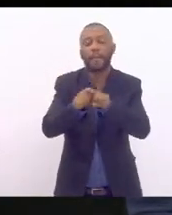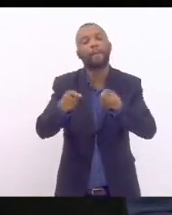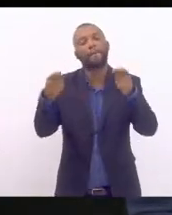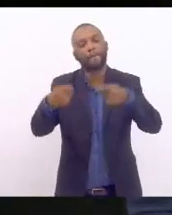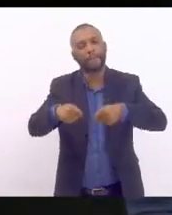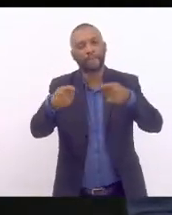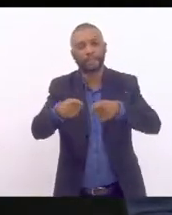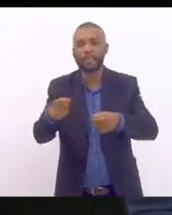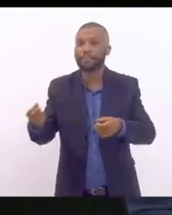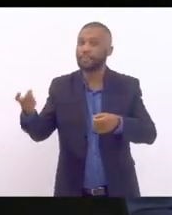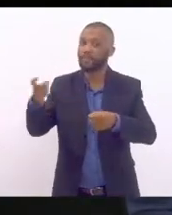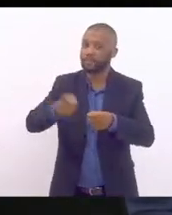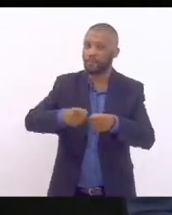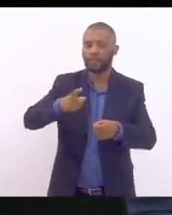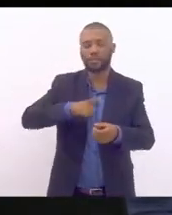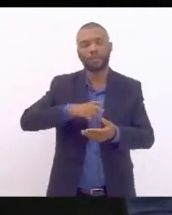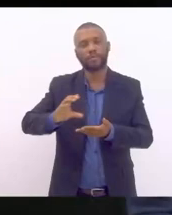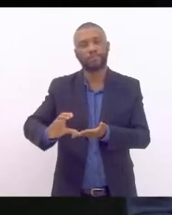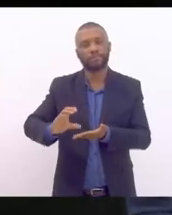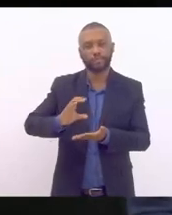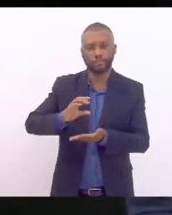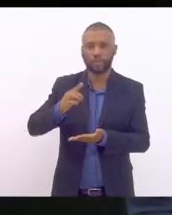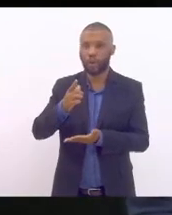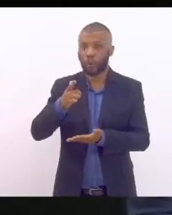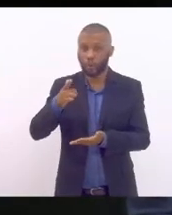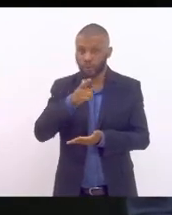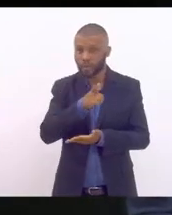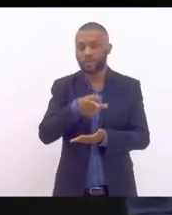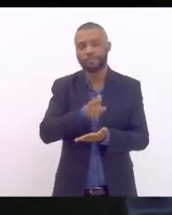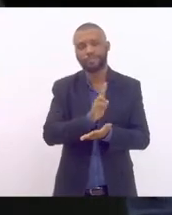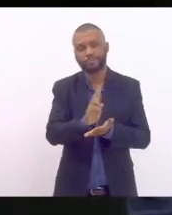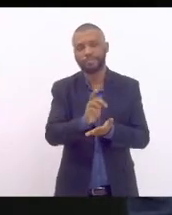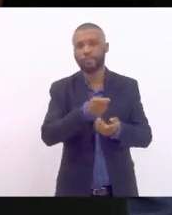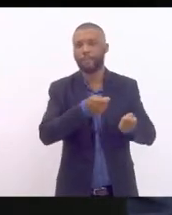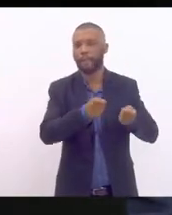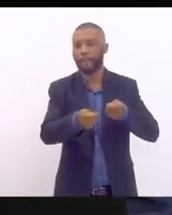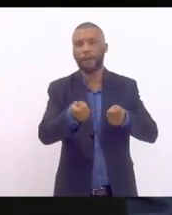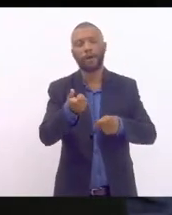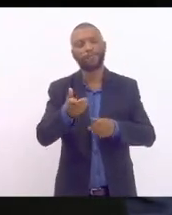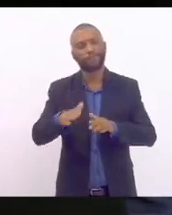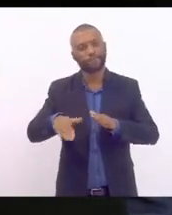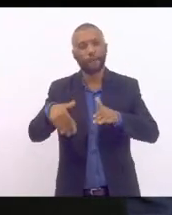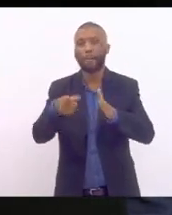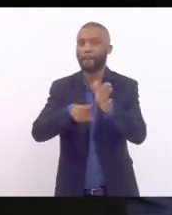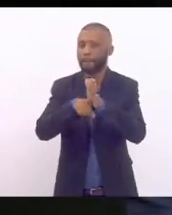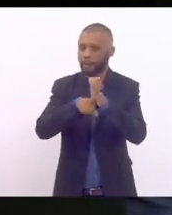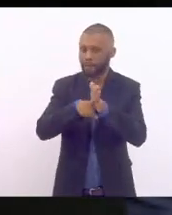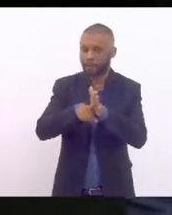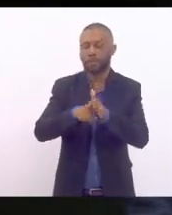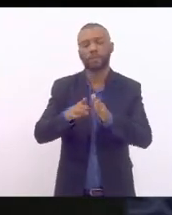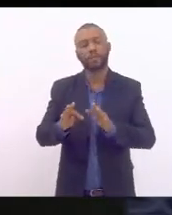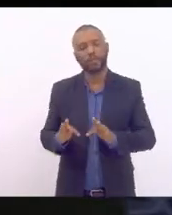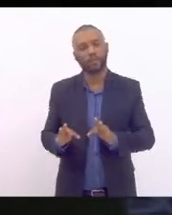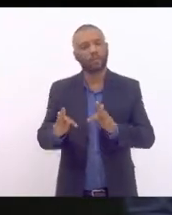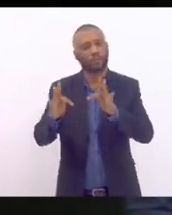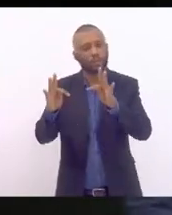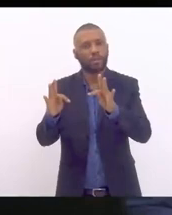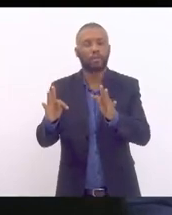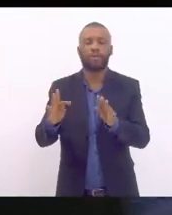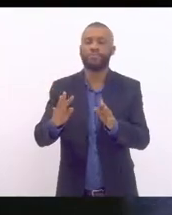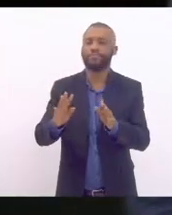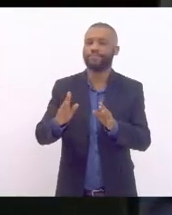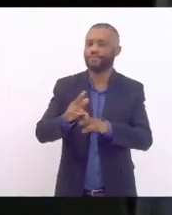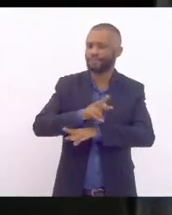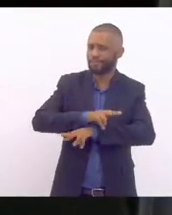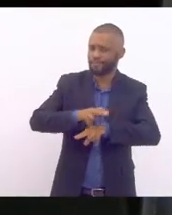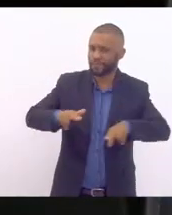retomar o seu financiamento para que a gente possa através das Universidades Aí sim desenvolvendo pesquisa básica tecnologia pesquisa translacional